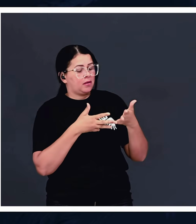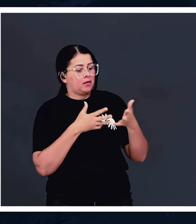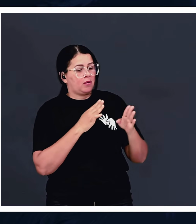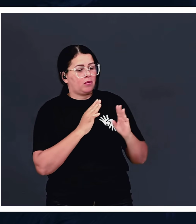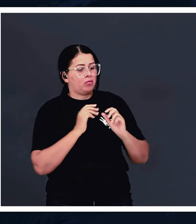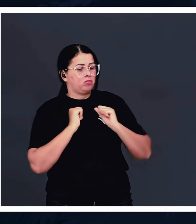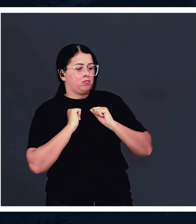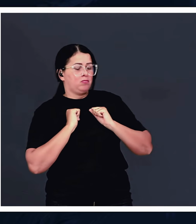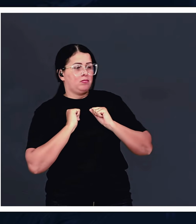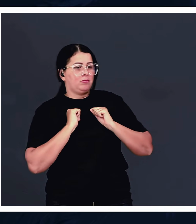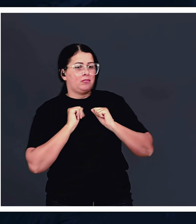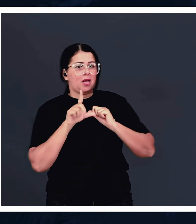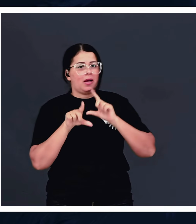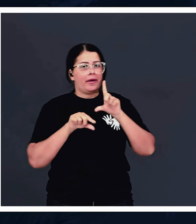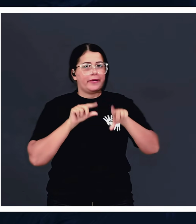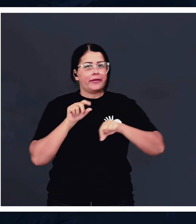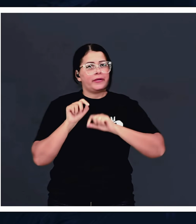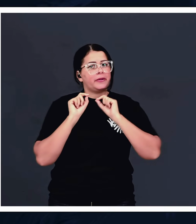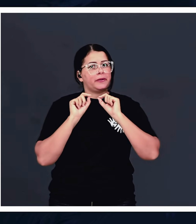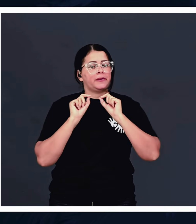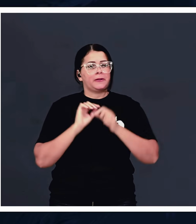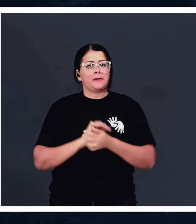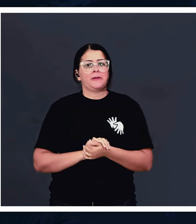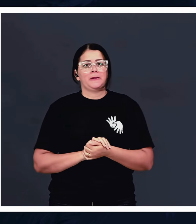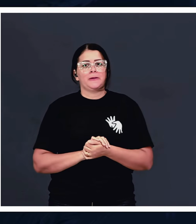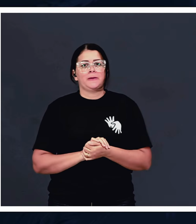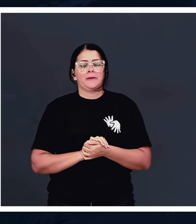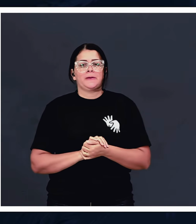sabe? A escolha de